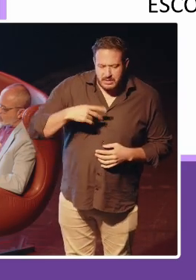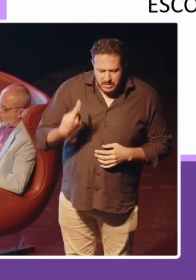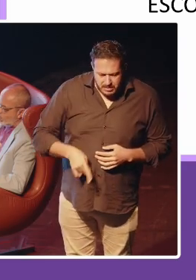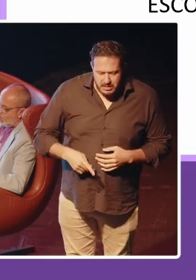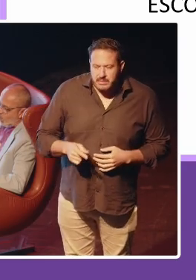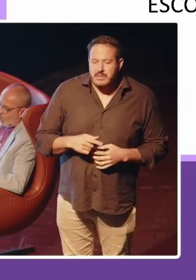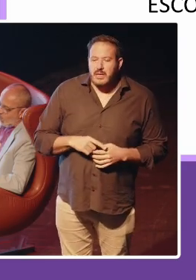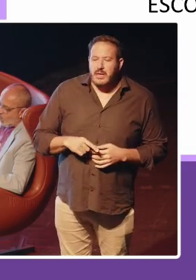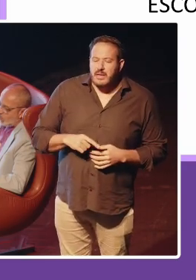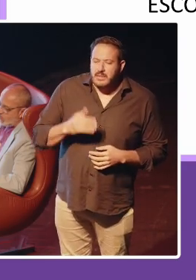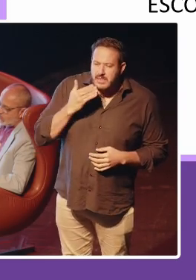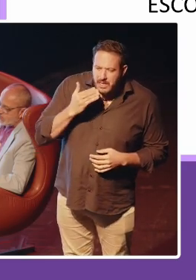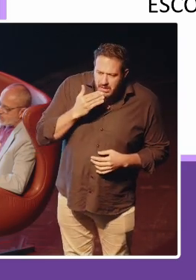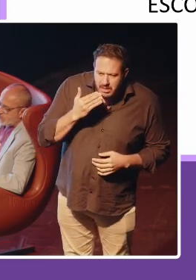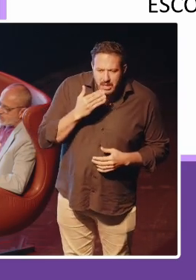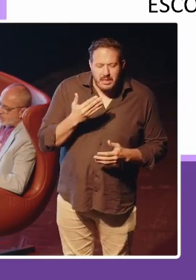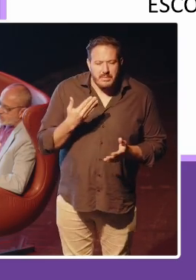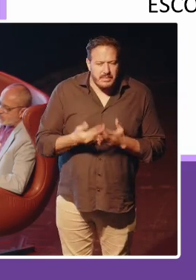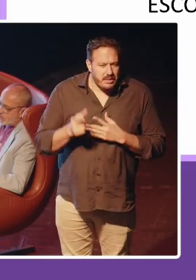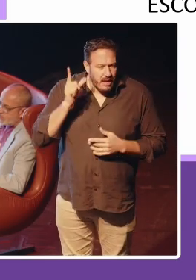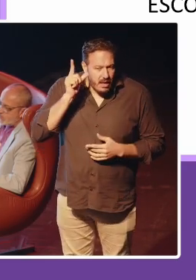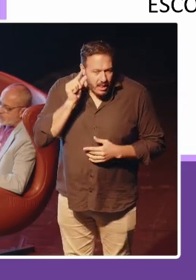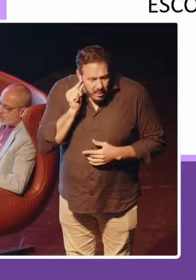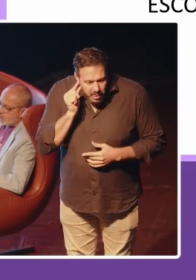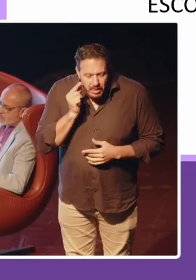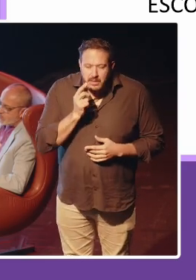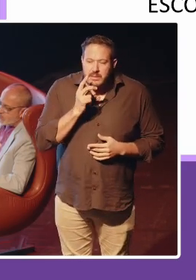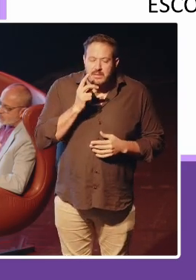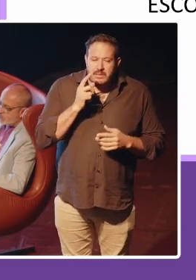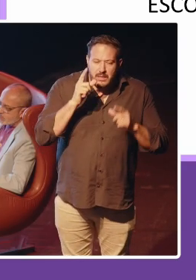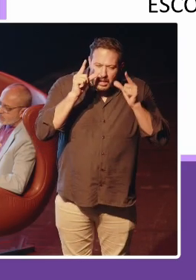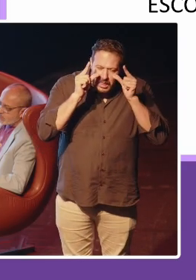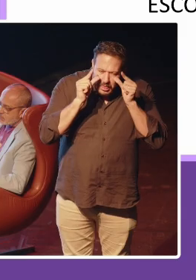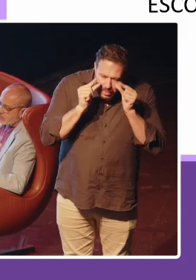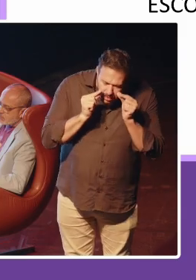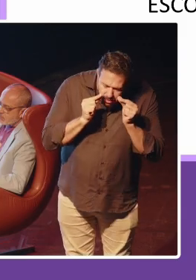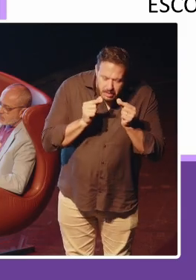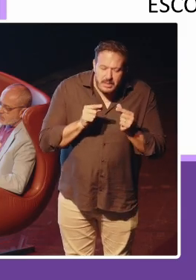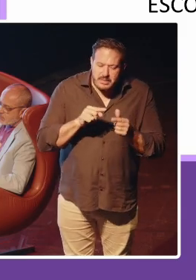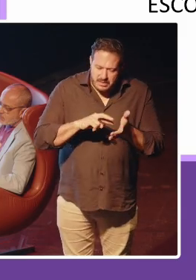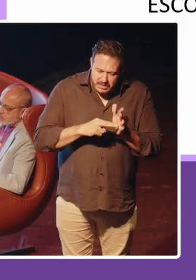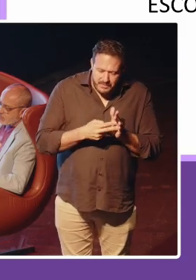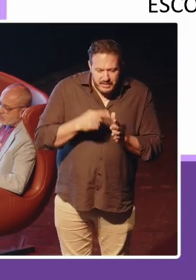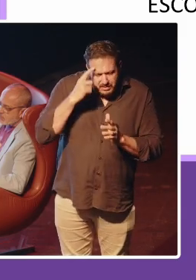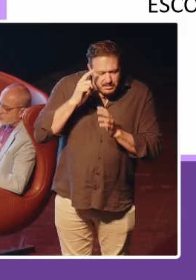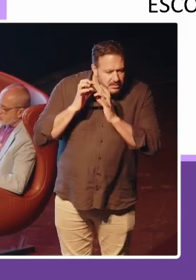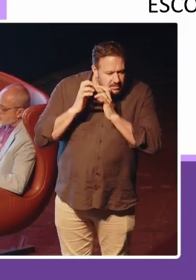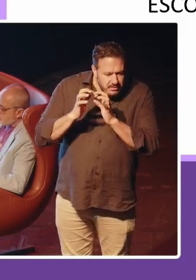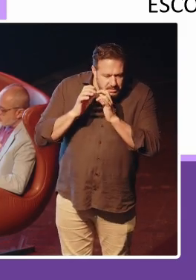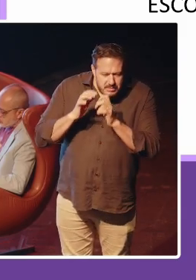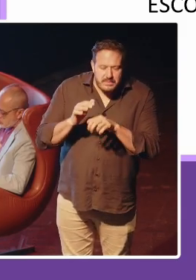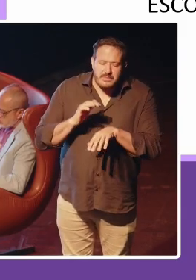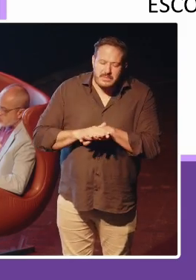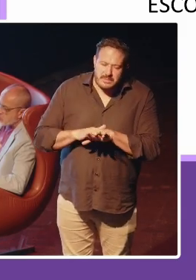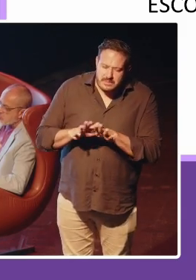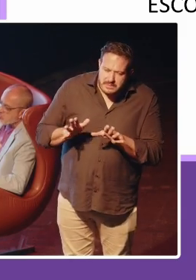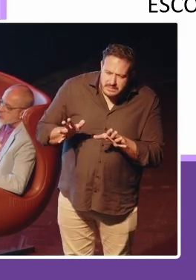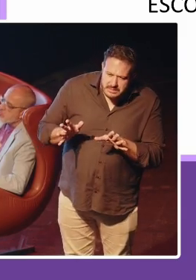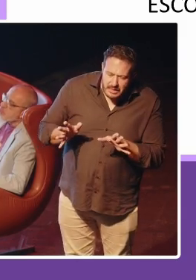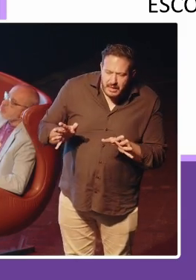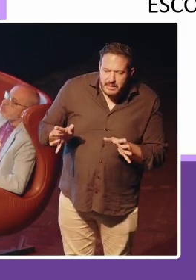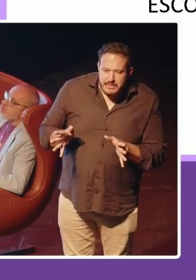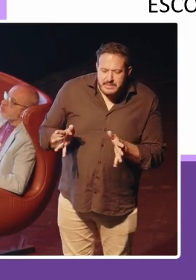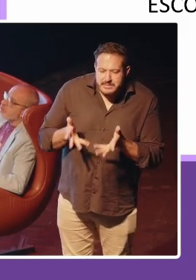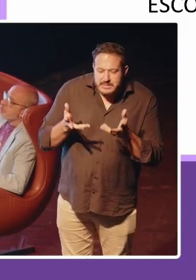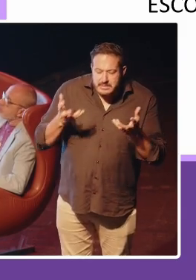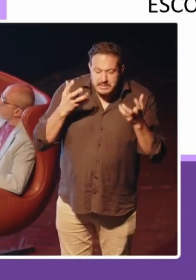déficits sensoriais, seja a perda auditiva ou a perda visual, ela priva o seu cérebro de estímulos, né? Então,